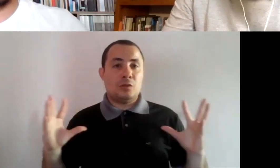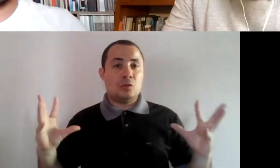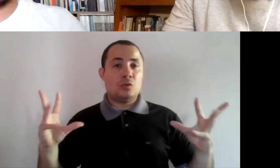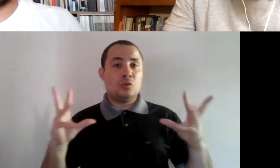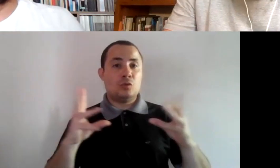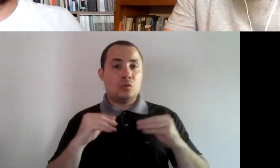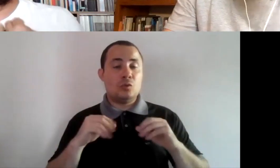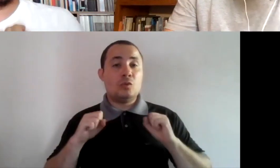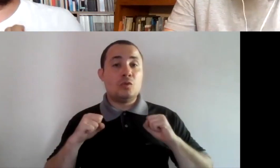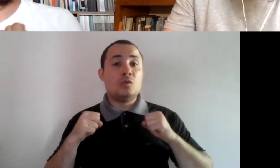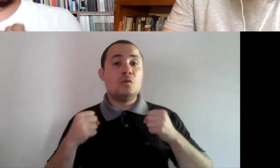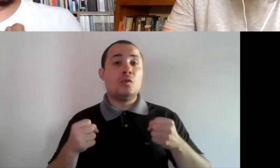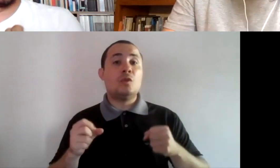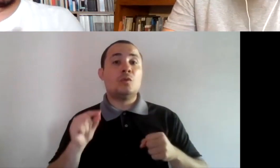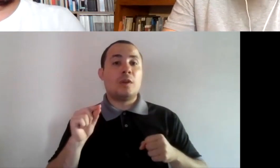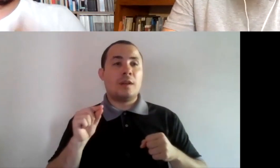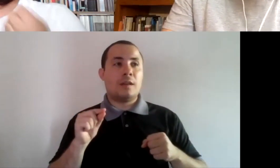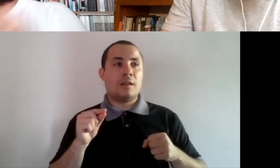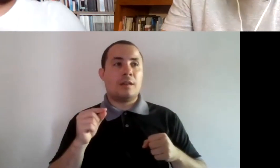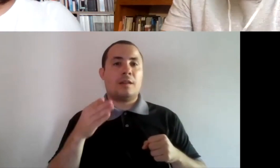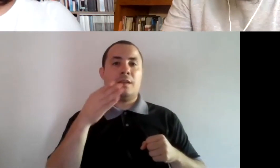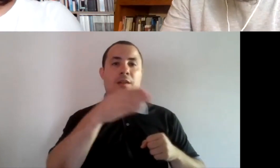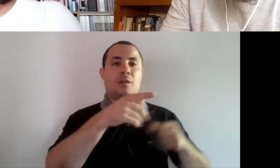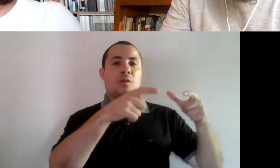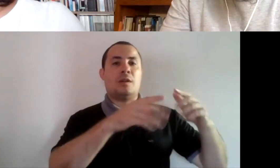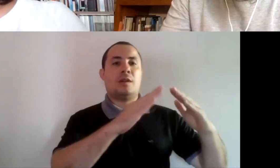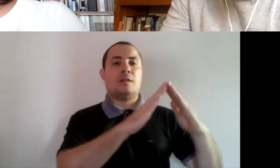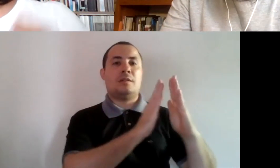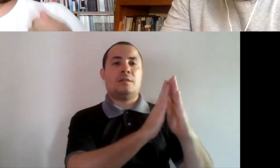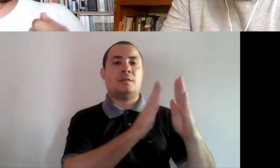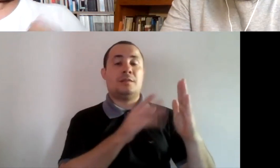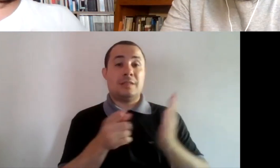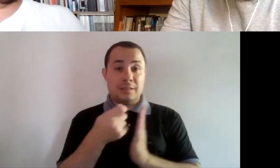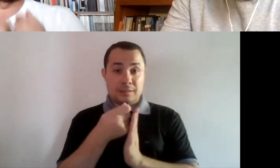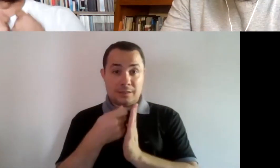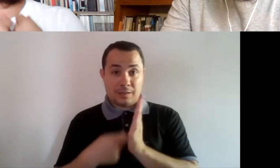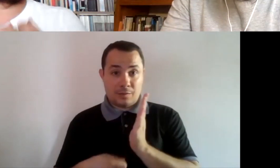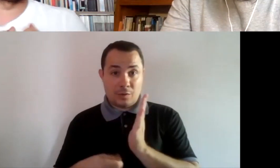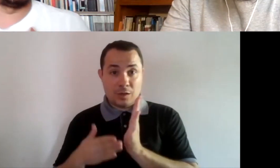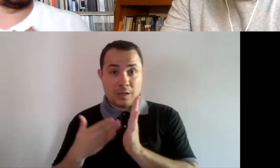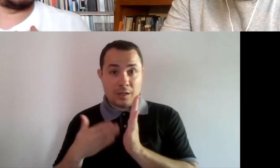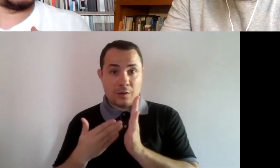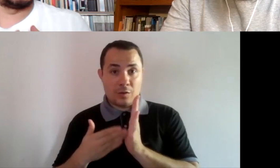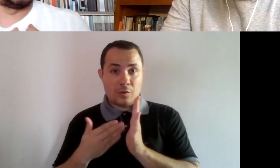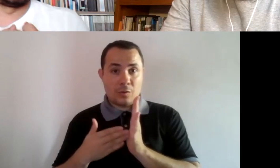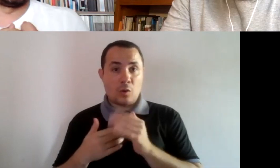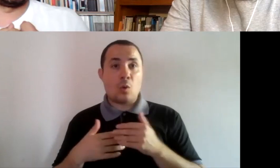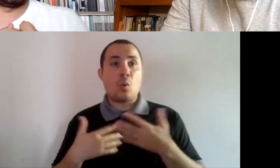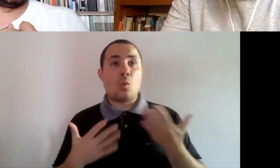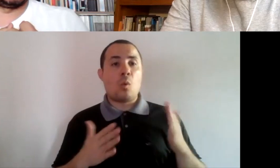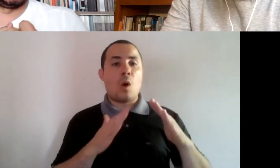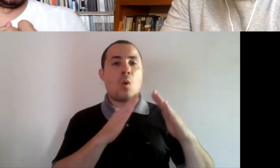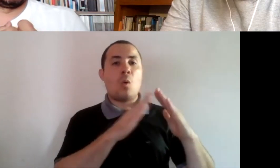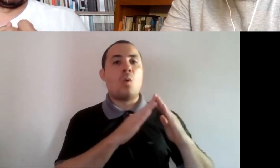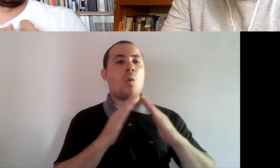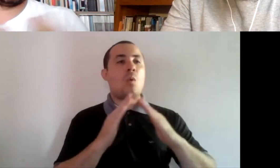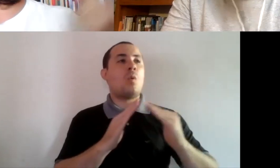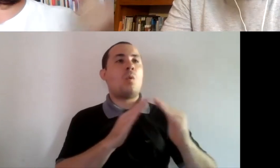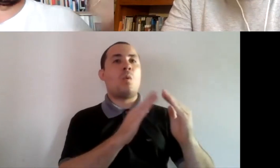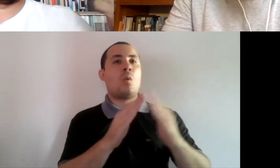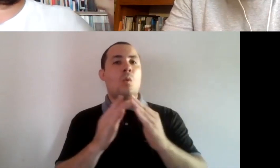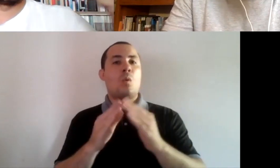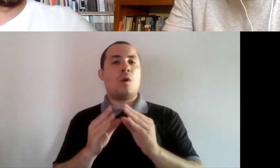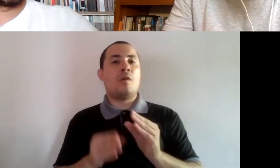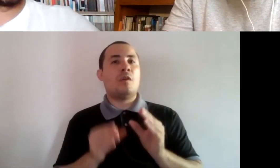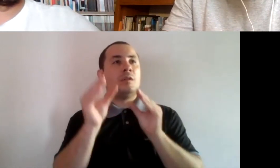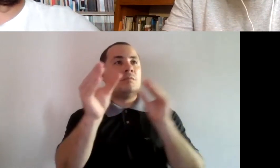para a biblioteca, inclusive dos autores. Escrever o seu livro, fala, pô, que bibliotecas eu vou levar meu livro, né? Ao invés de